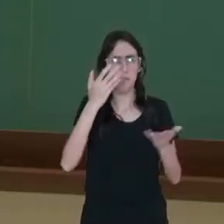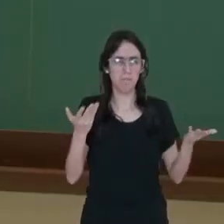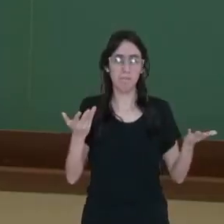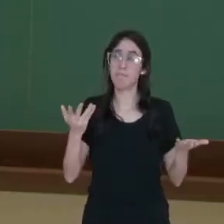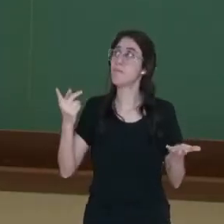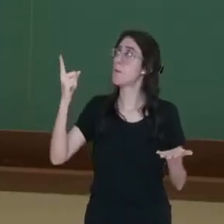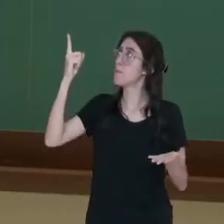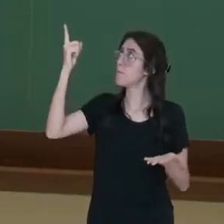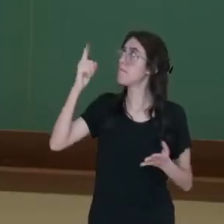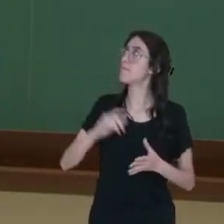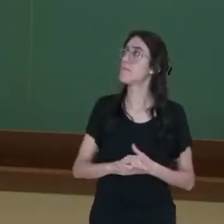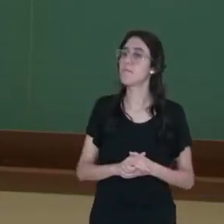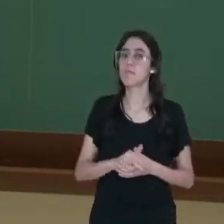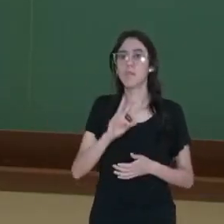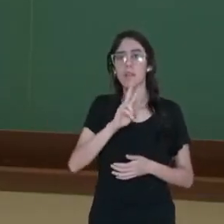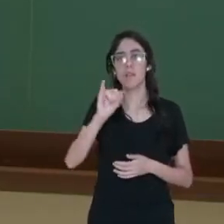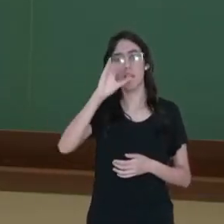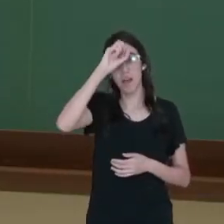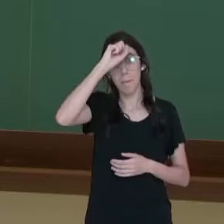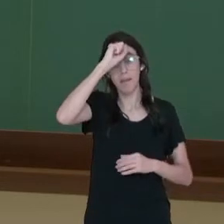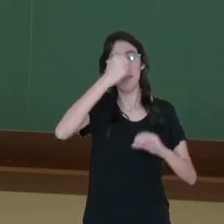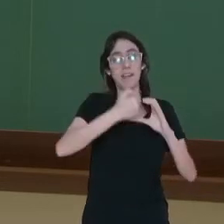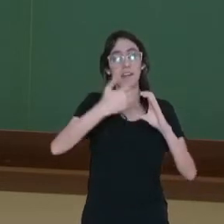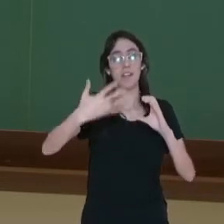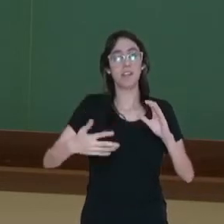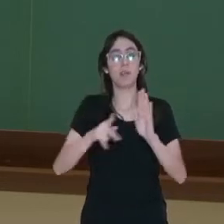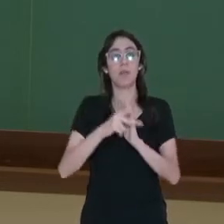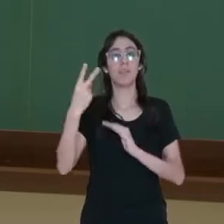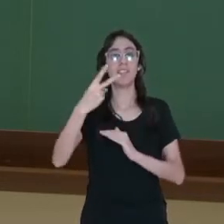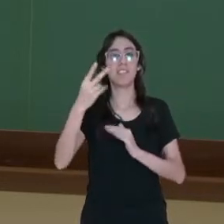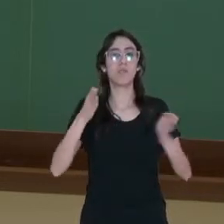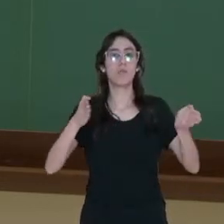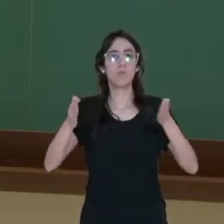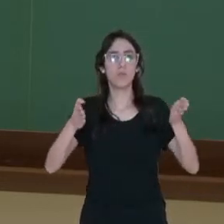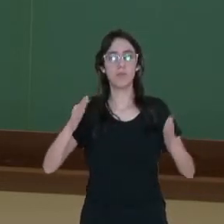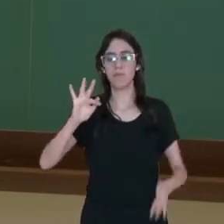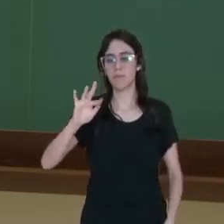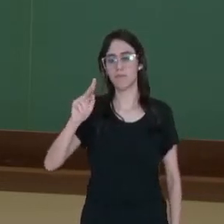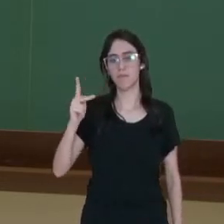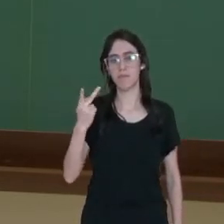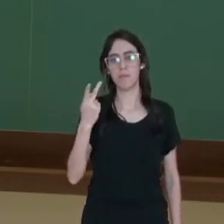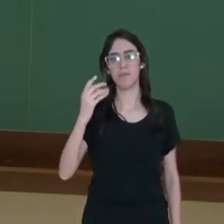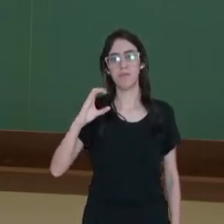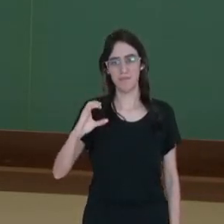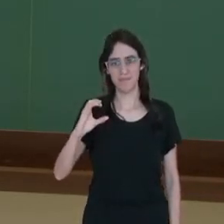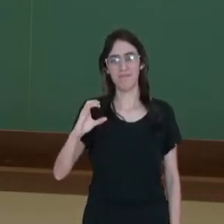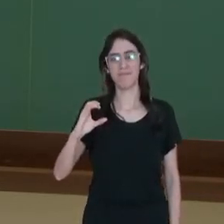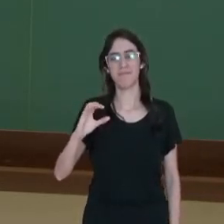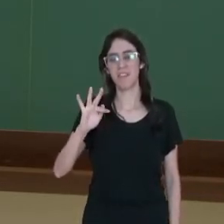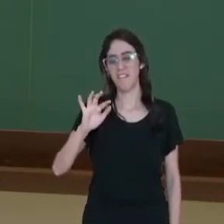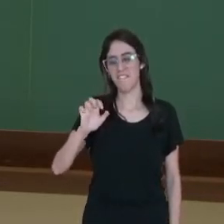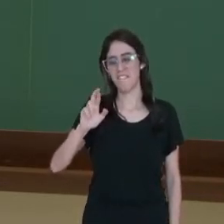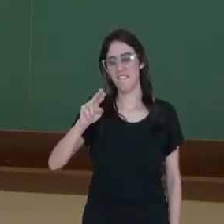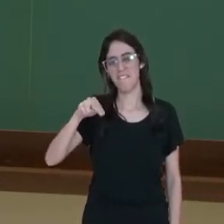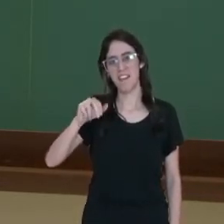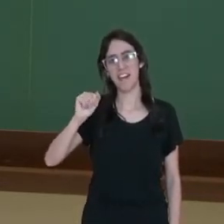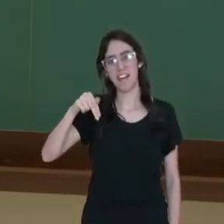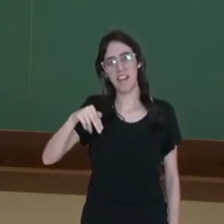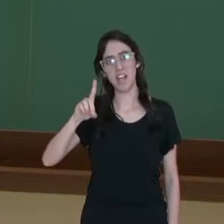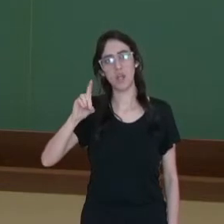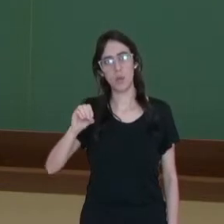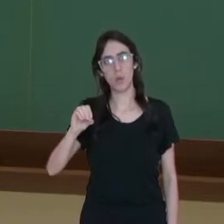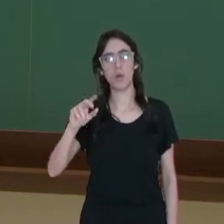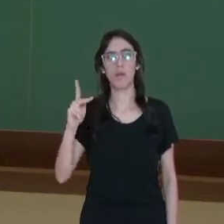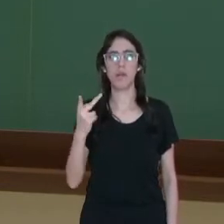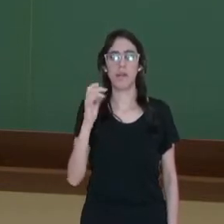vamos compreender as características do segundo governo de Fernando Henrique Cardoso como presidente do Brasil.